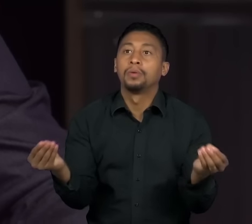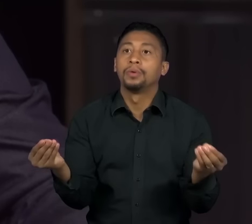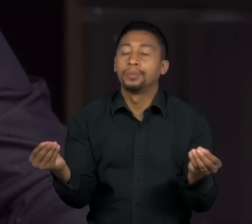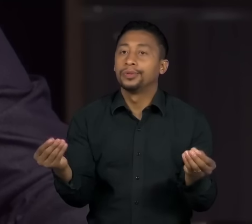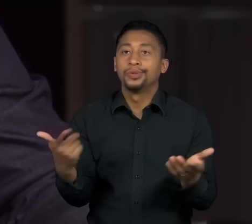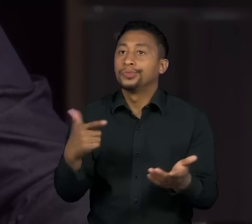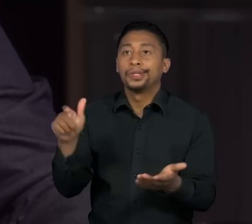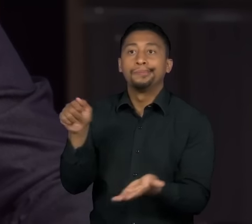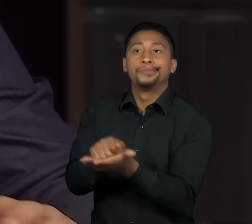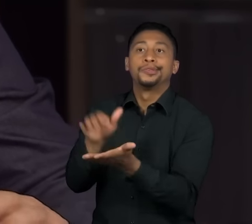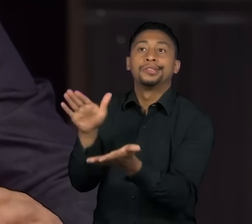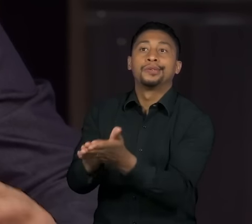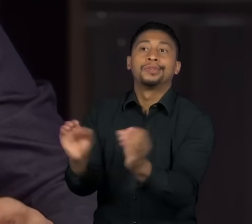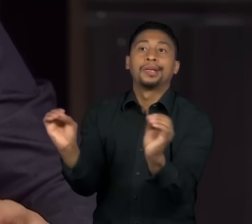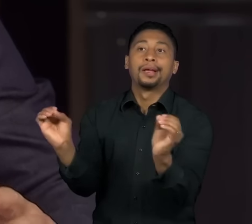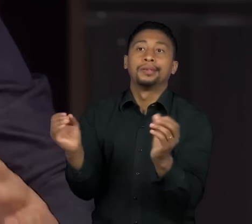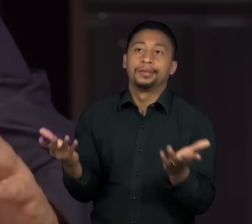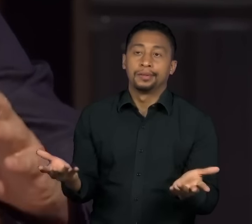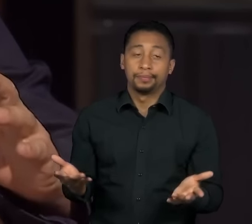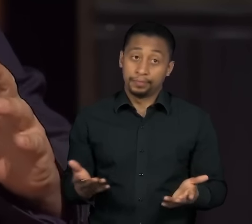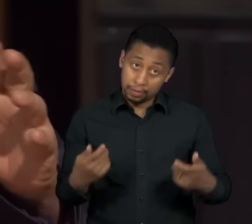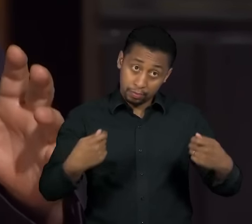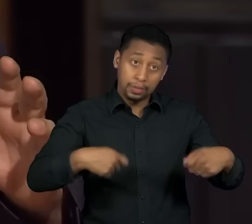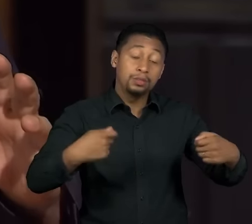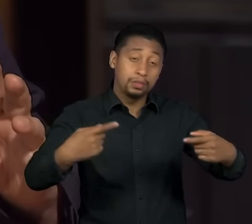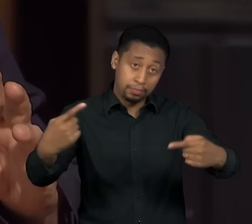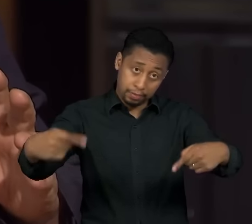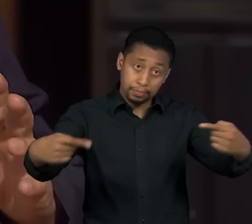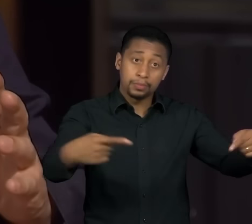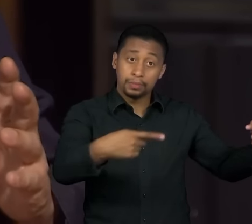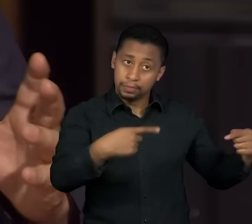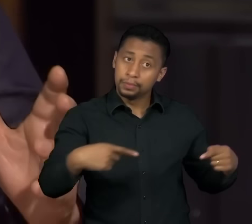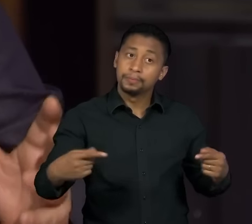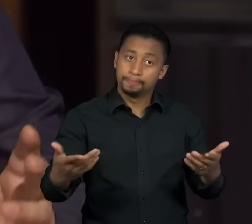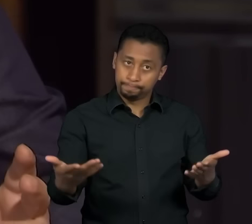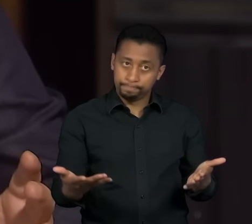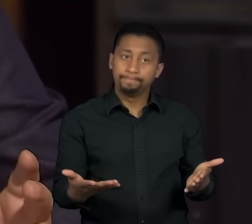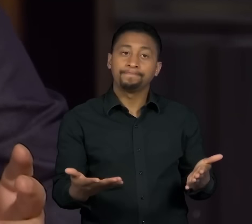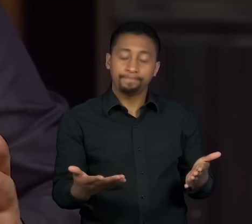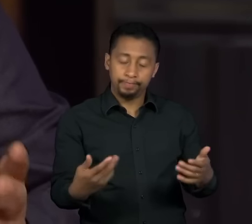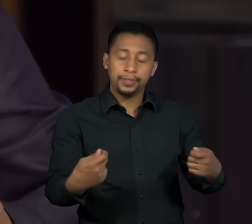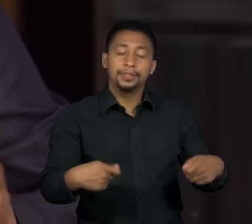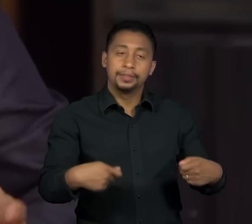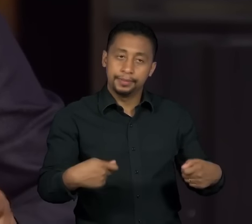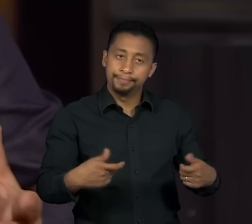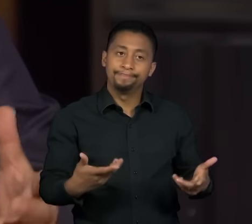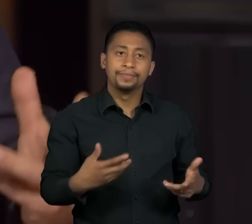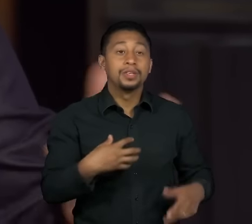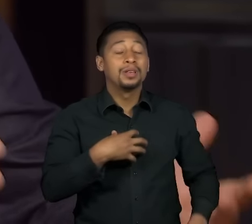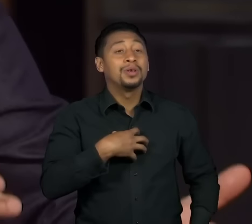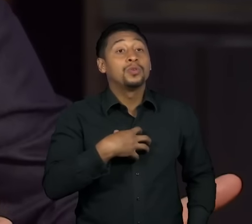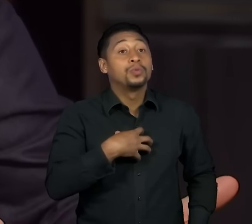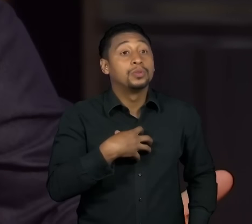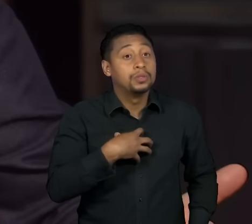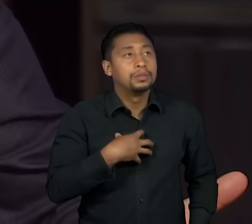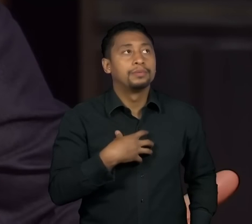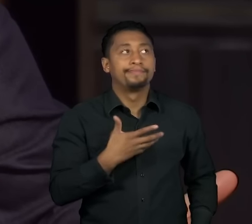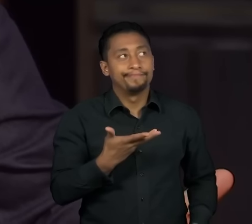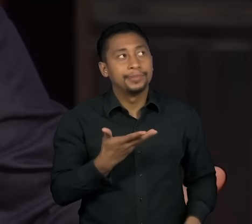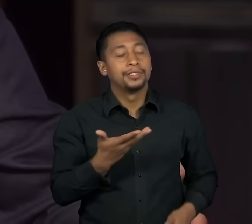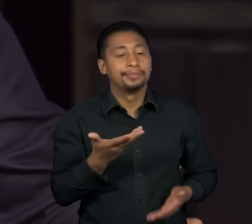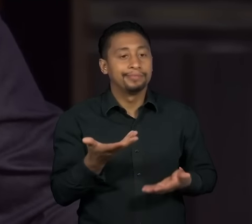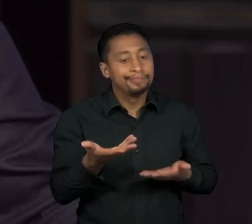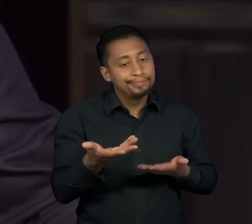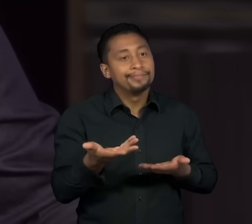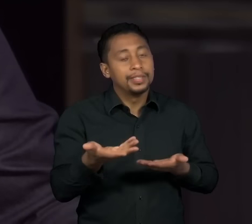gente tem que falar sobre isso sempre e inclusive, assim, é uma maneira de dialogar com o que